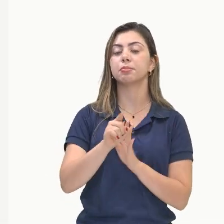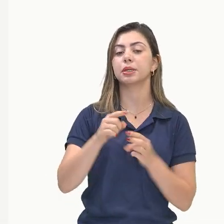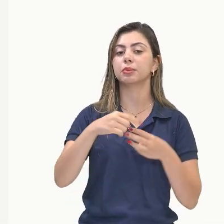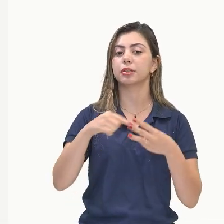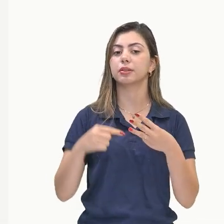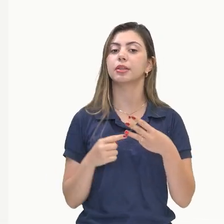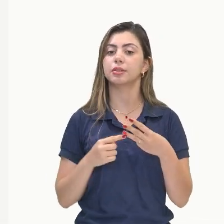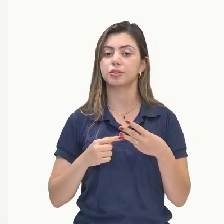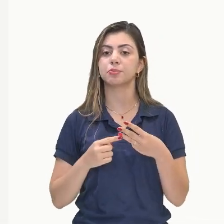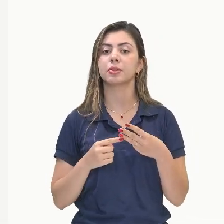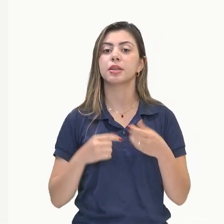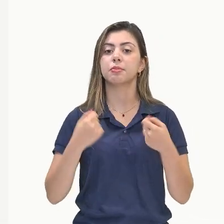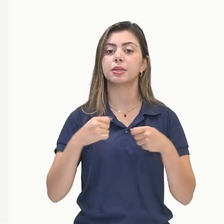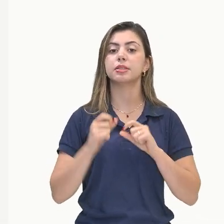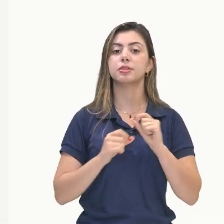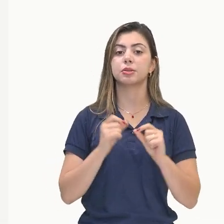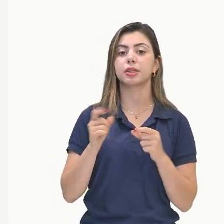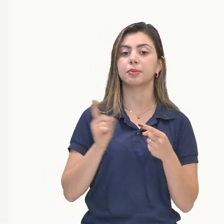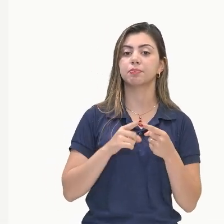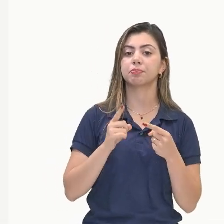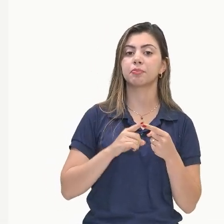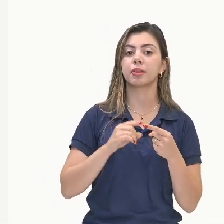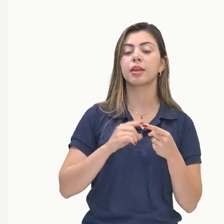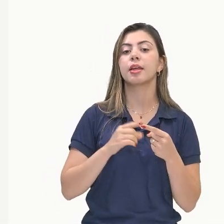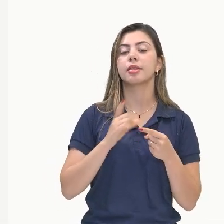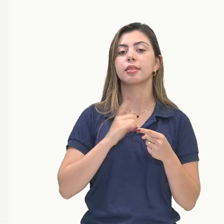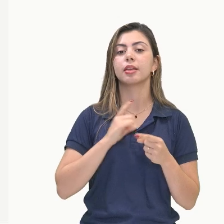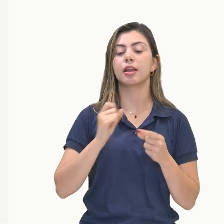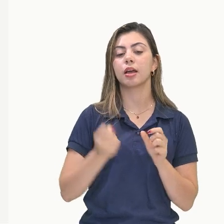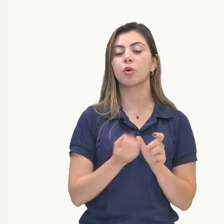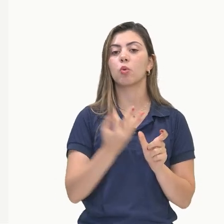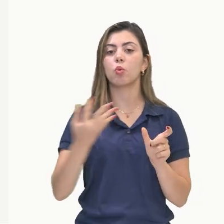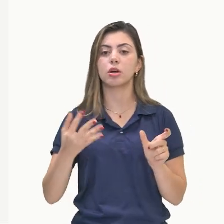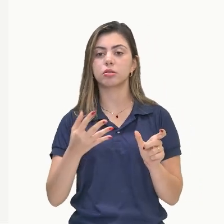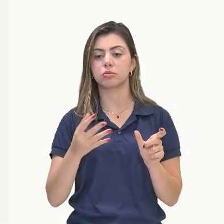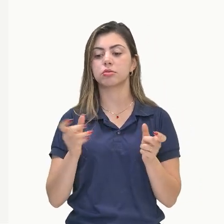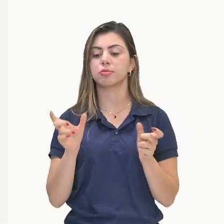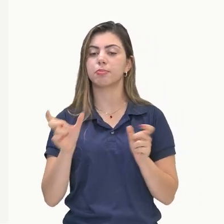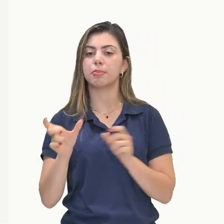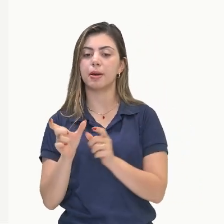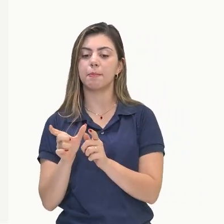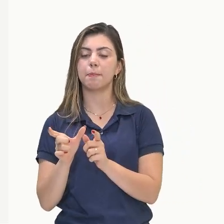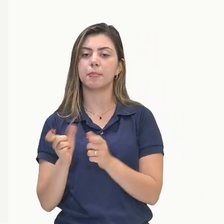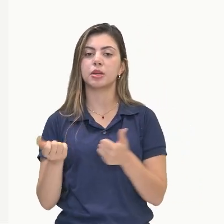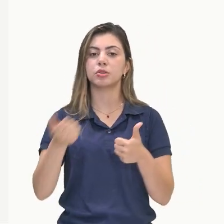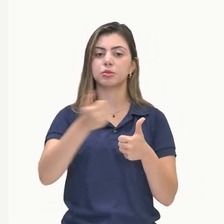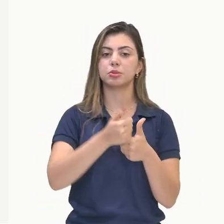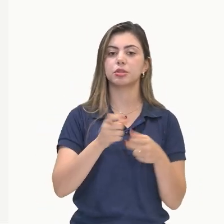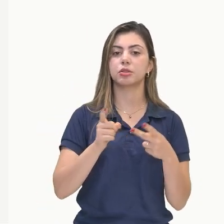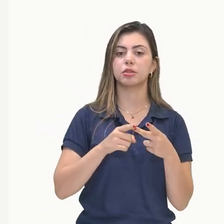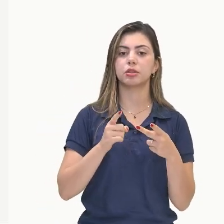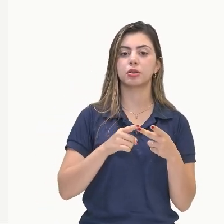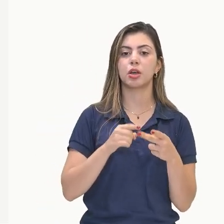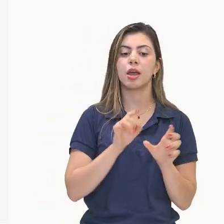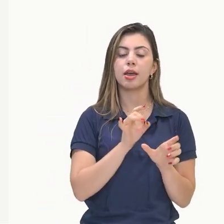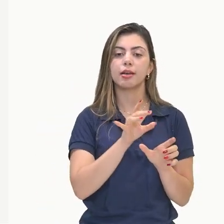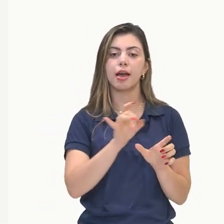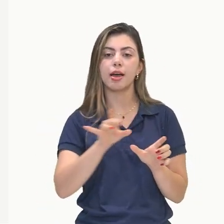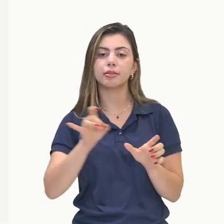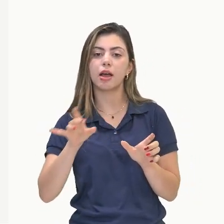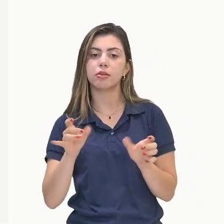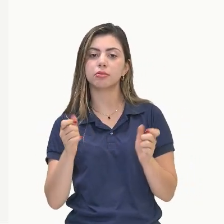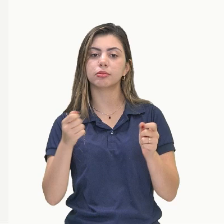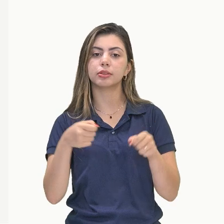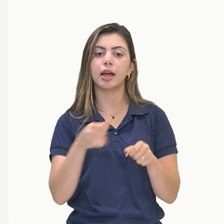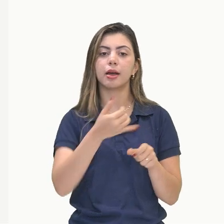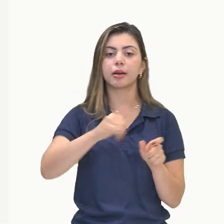quero a capacitância equivalente, eu quero a carga acumulada em cada capacitor e eu quero a DDP em cada um dos capacitores. Então